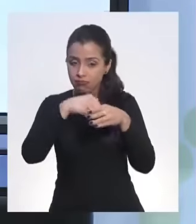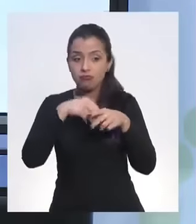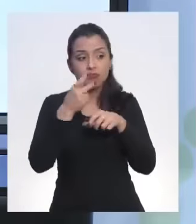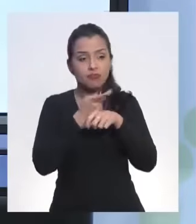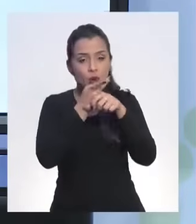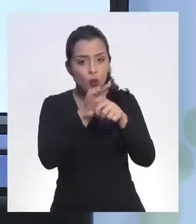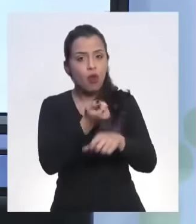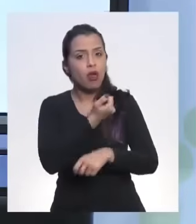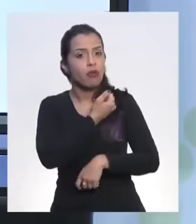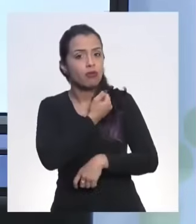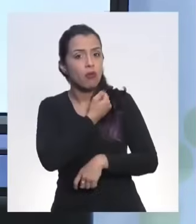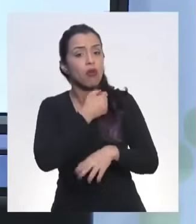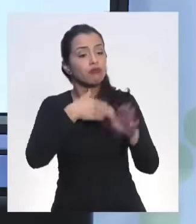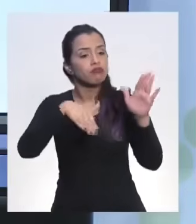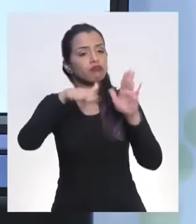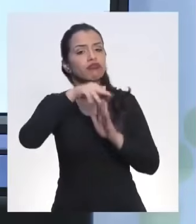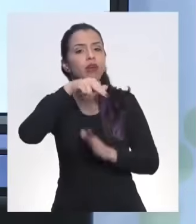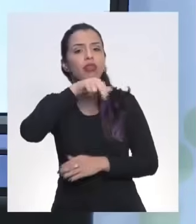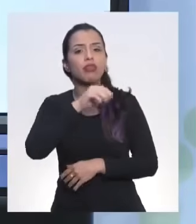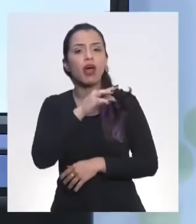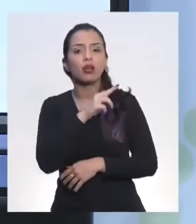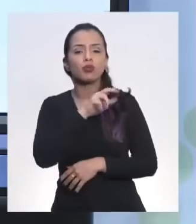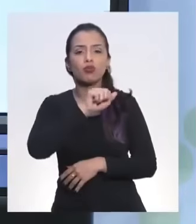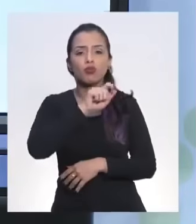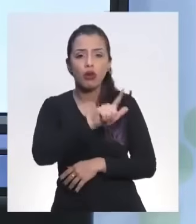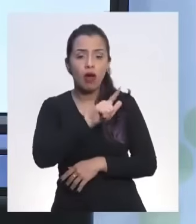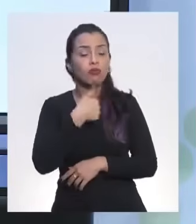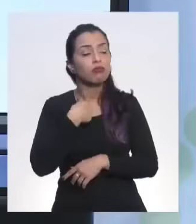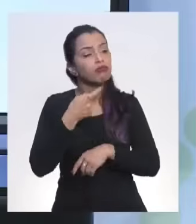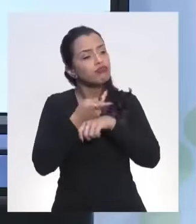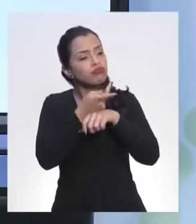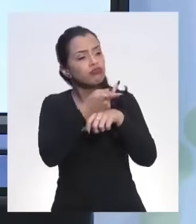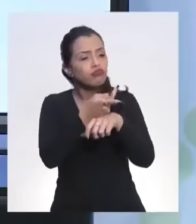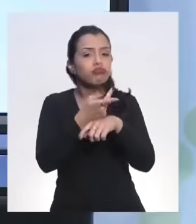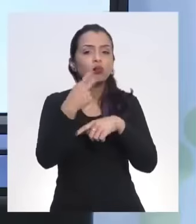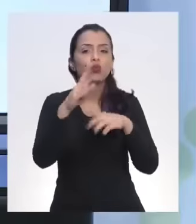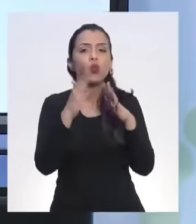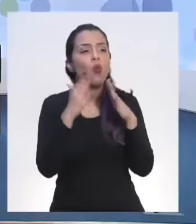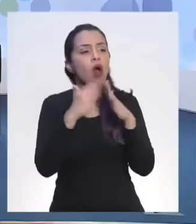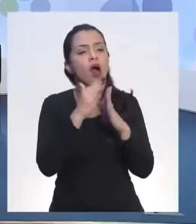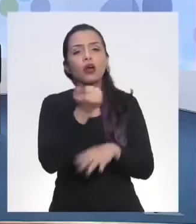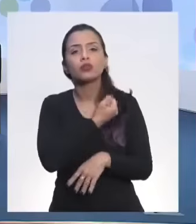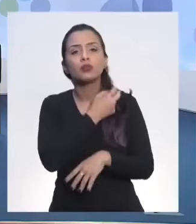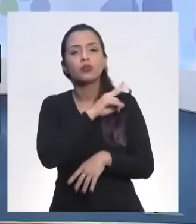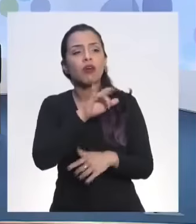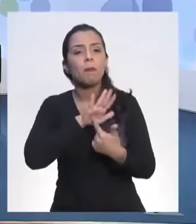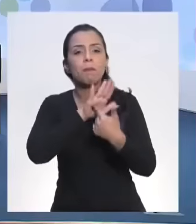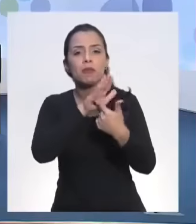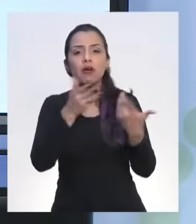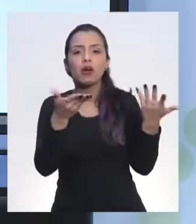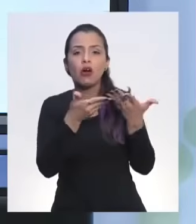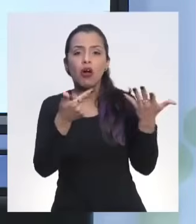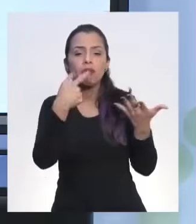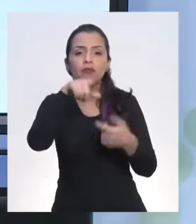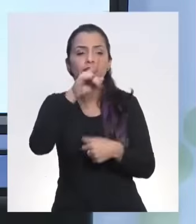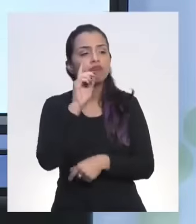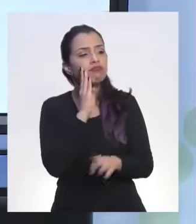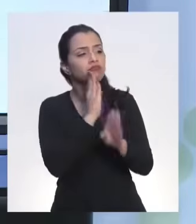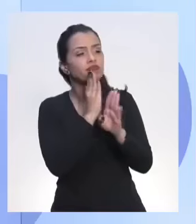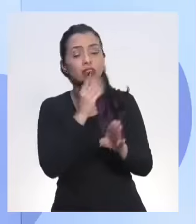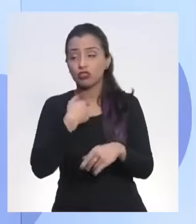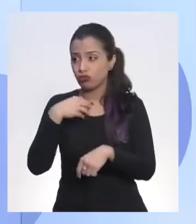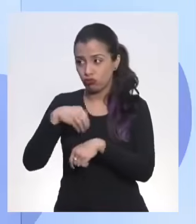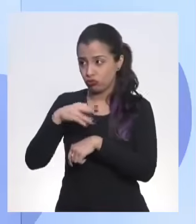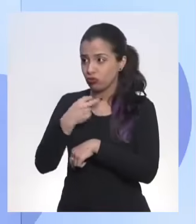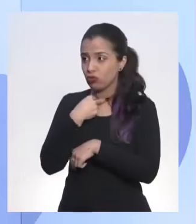natural, o maior da sua casa. Então procura aí em casa qual número está aparecendo para eles encontrarem. Não posso nem dar dica,